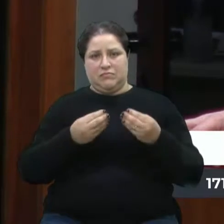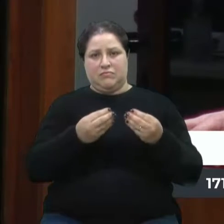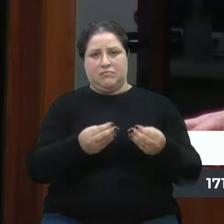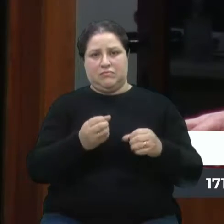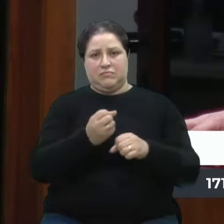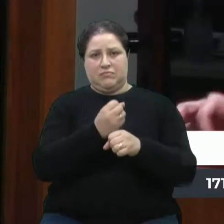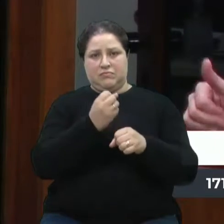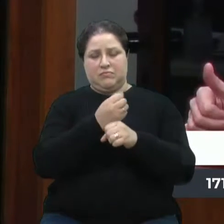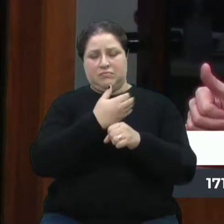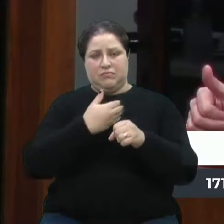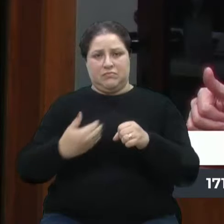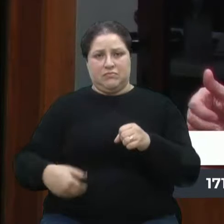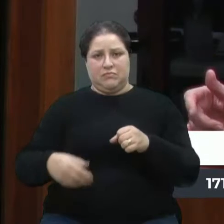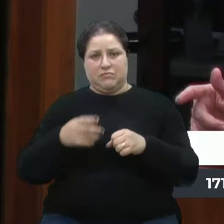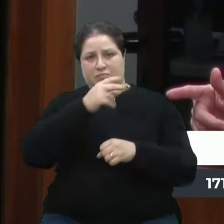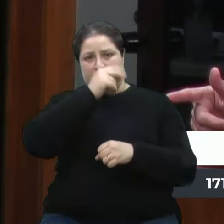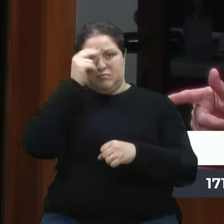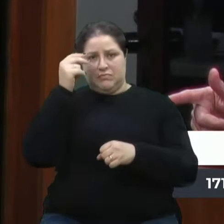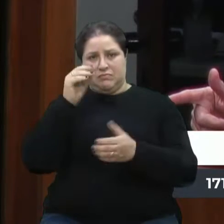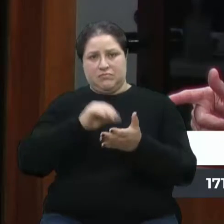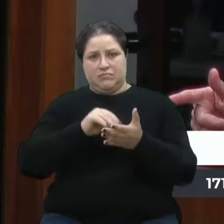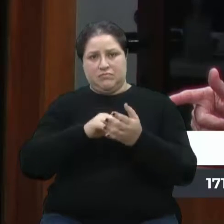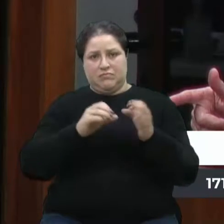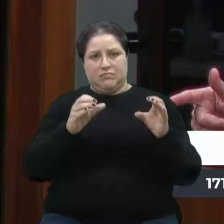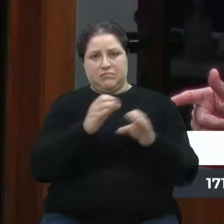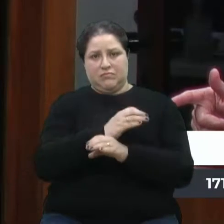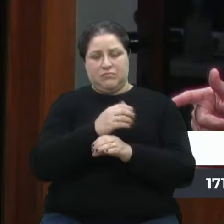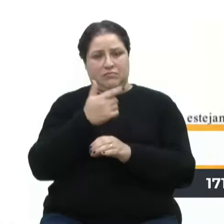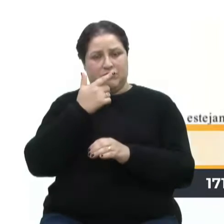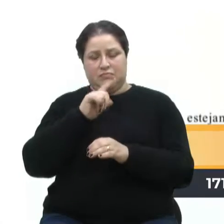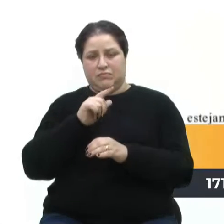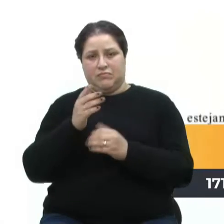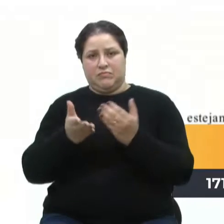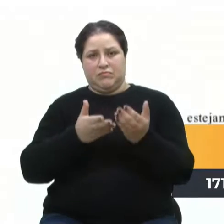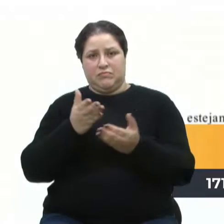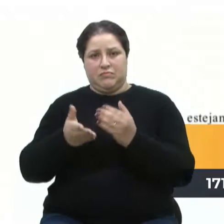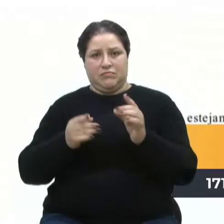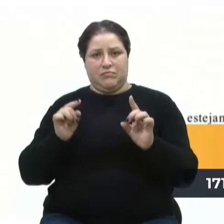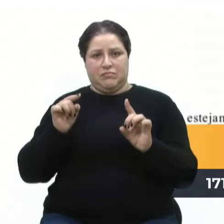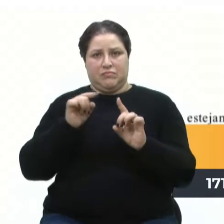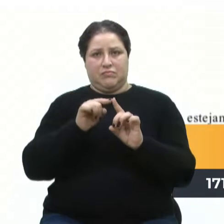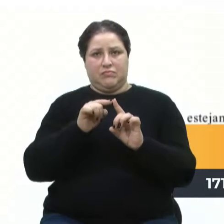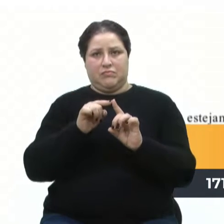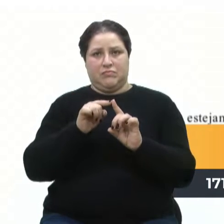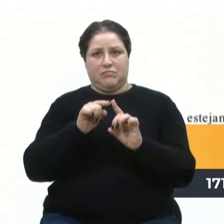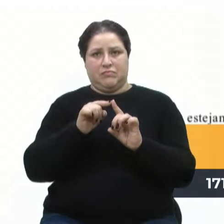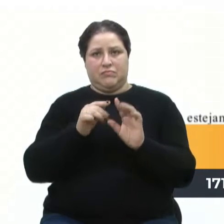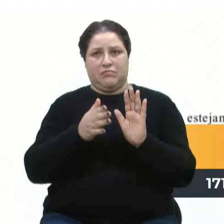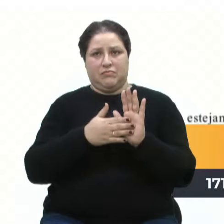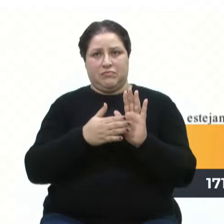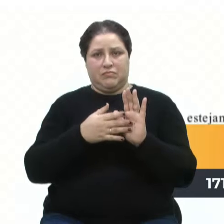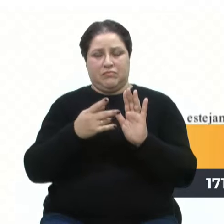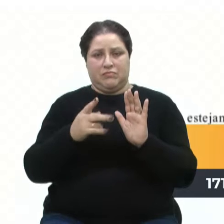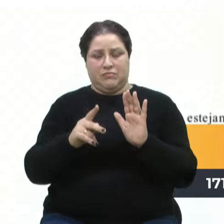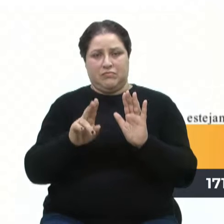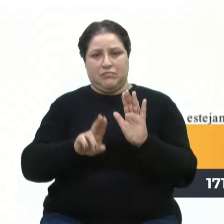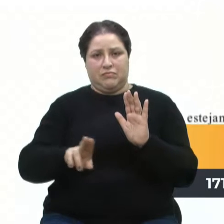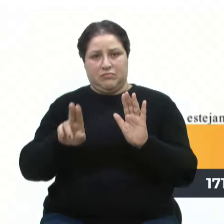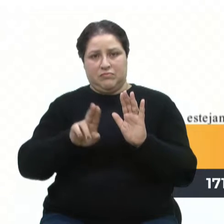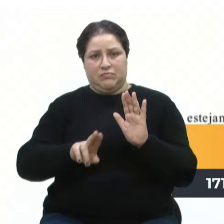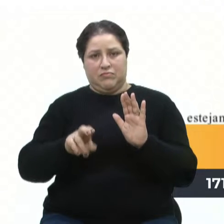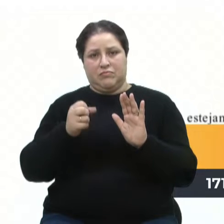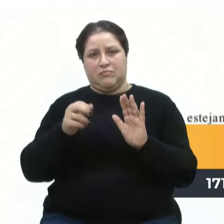municipais que estejam incompletas, sem condições de atender aos fins ao qual se destinam ou